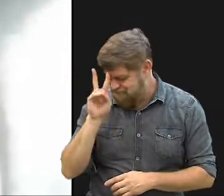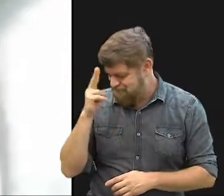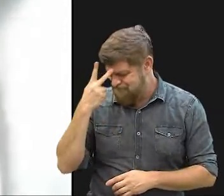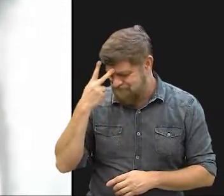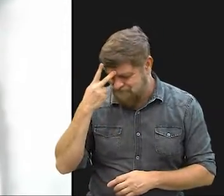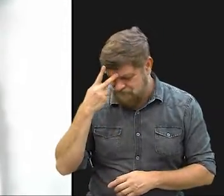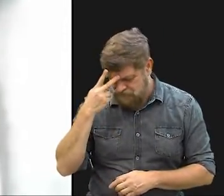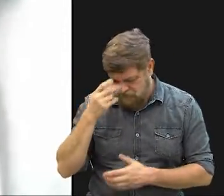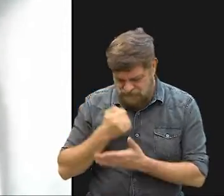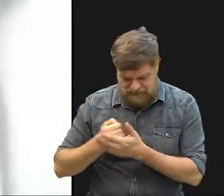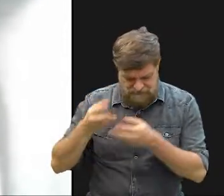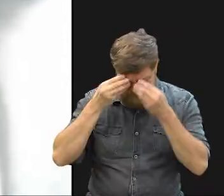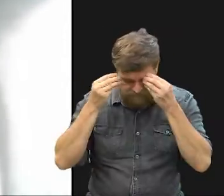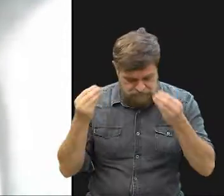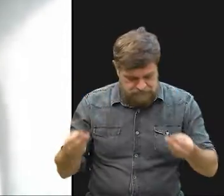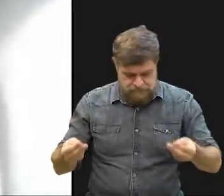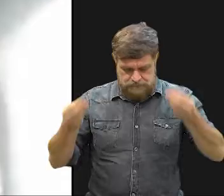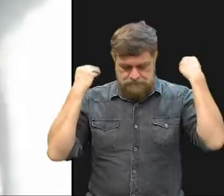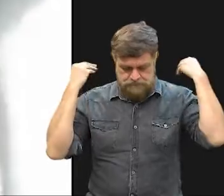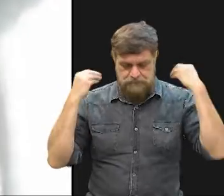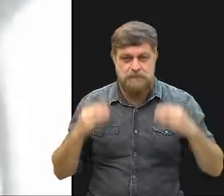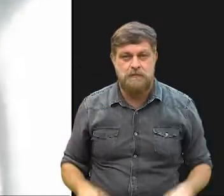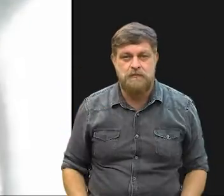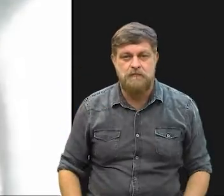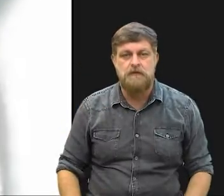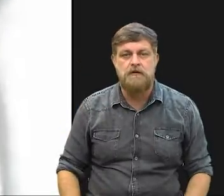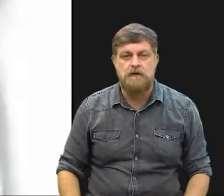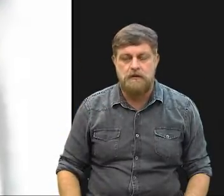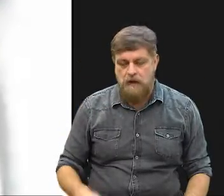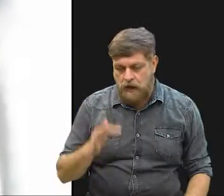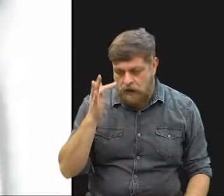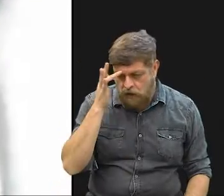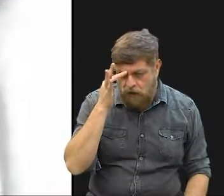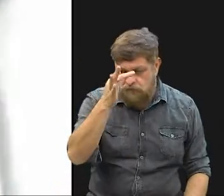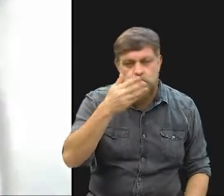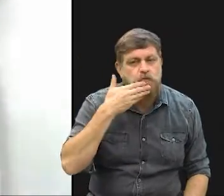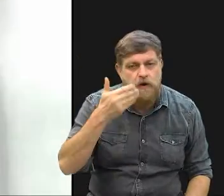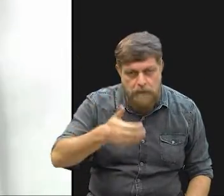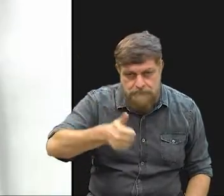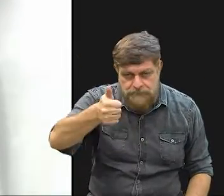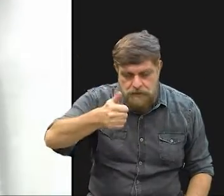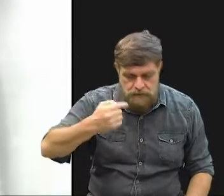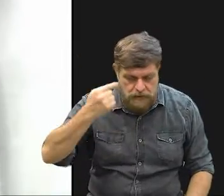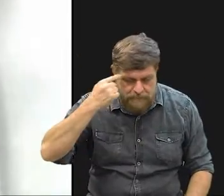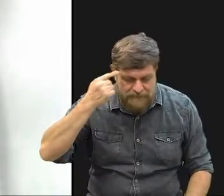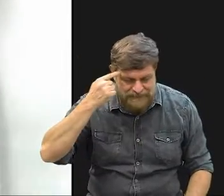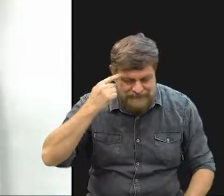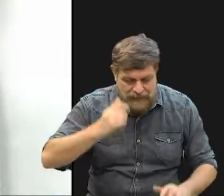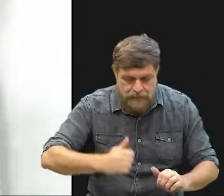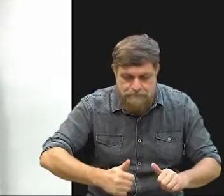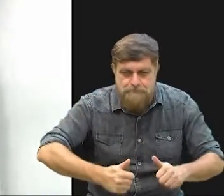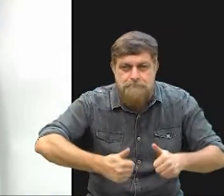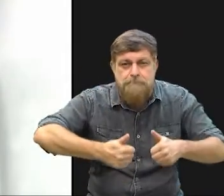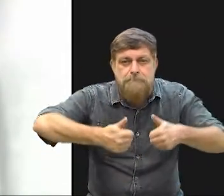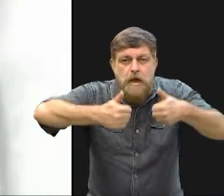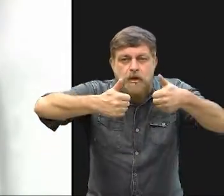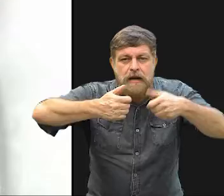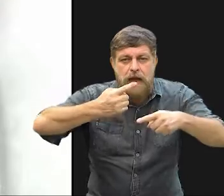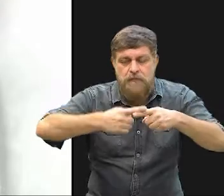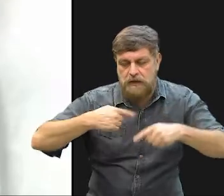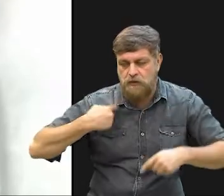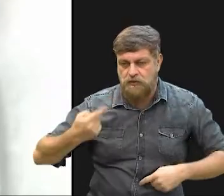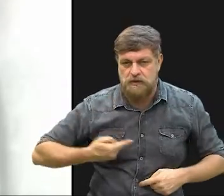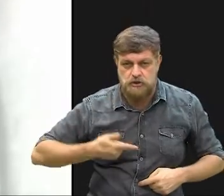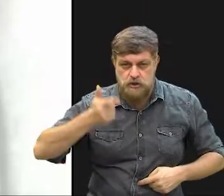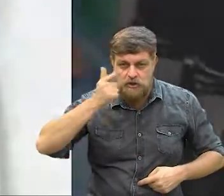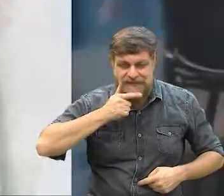esquecer o passado. Literalmente, deu meia-noite, esquecer o dia de hoje e pensar no amanhã, e pensar em fazer melhor. Porque quando a gente se